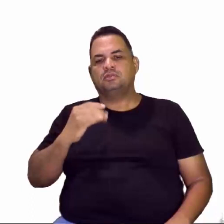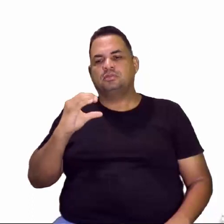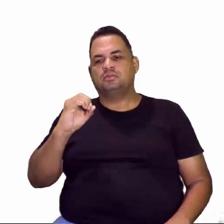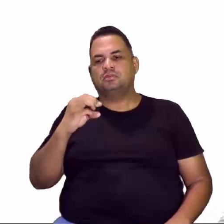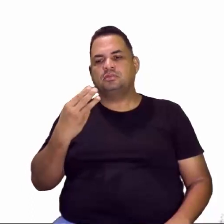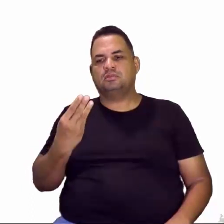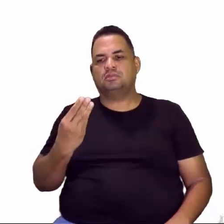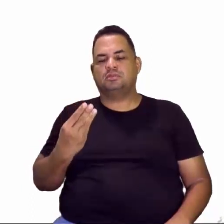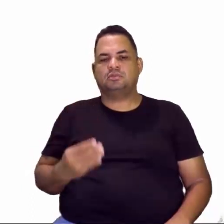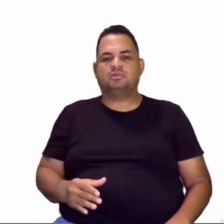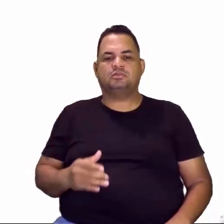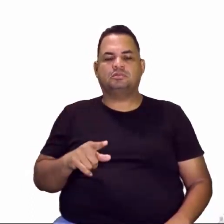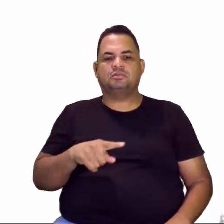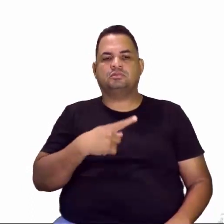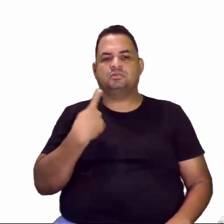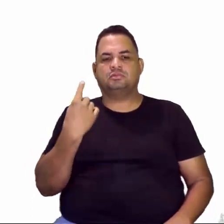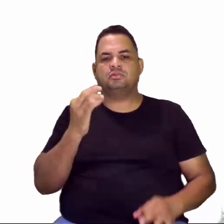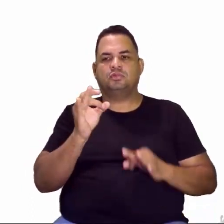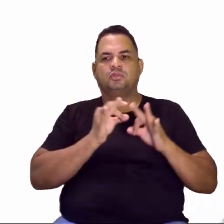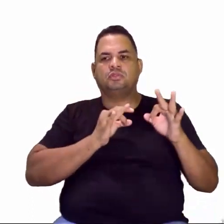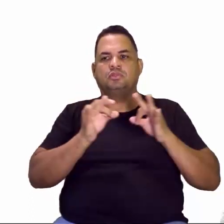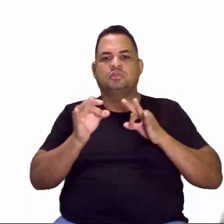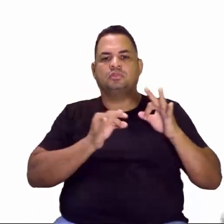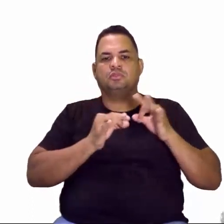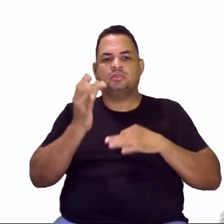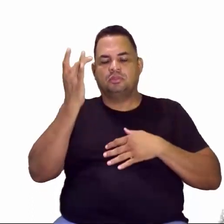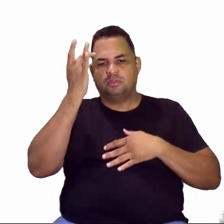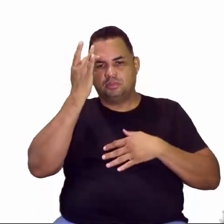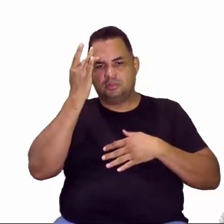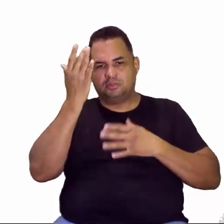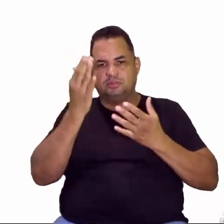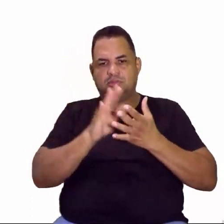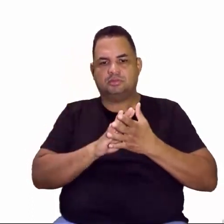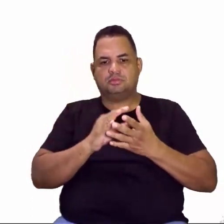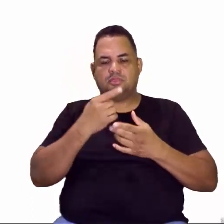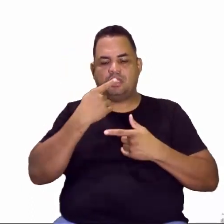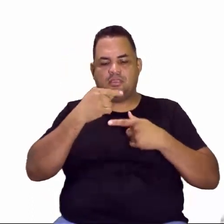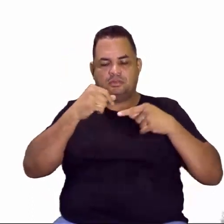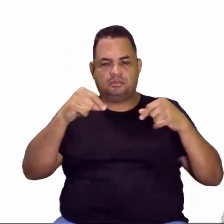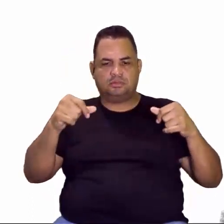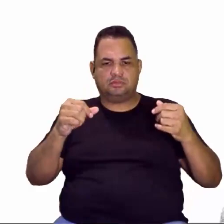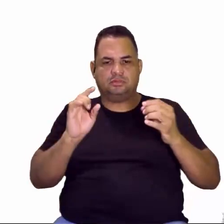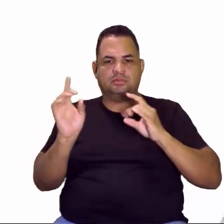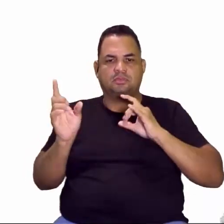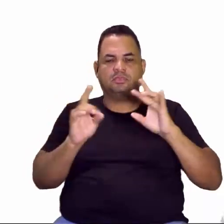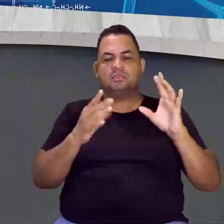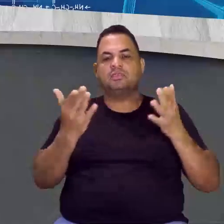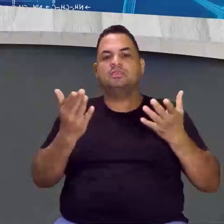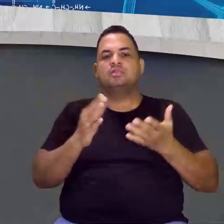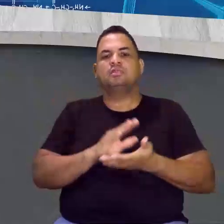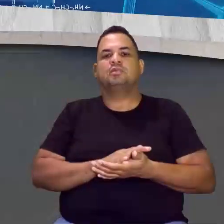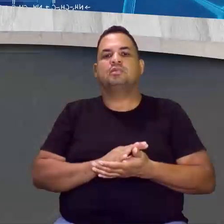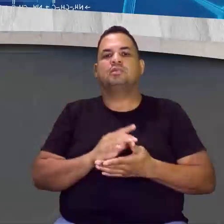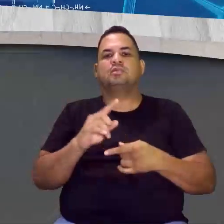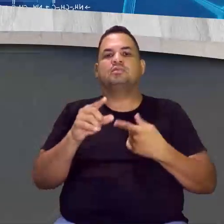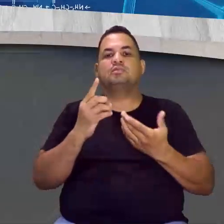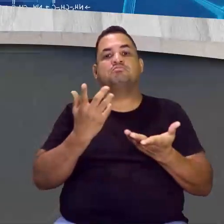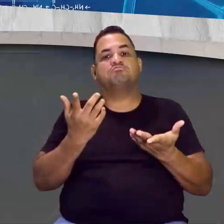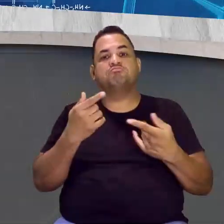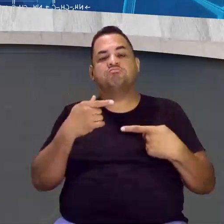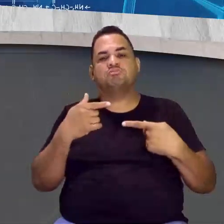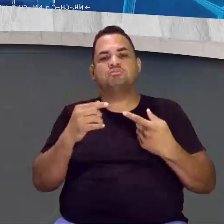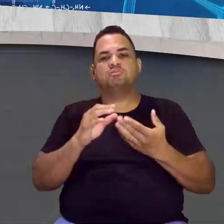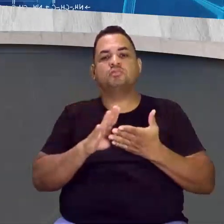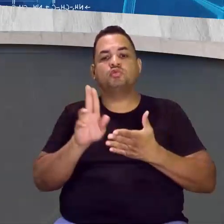A gente viu aí que nós montamos a fórmula desse sal, de cada um desses sais, de acordo